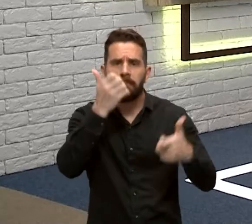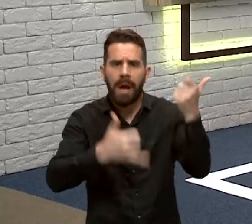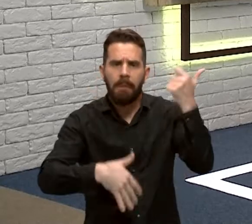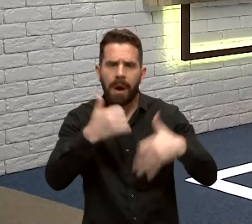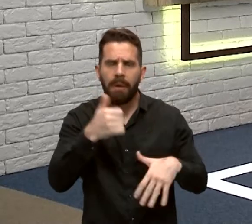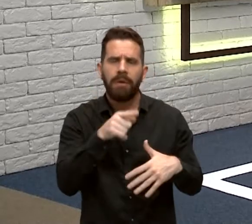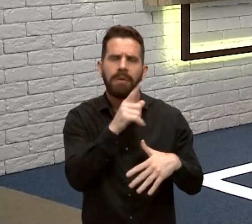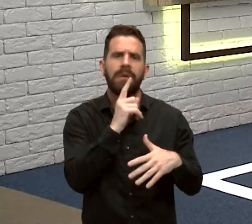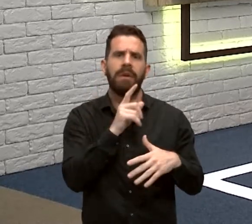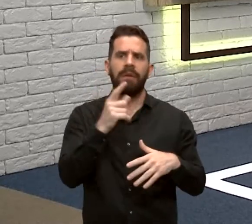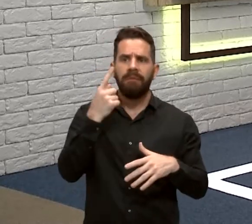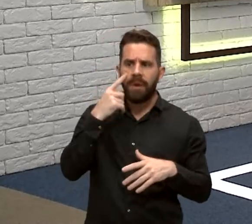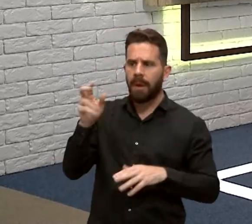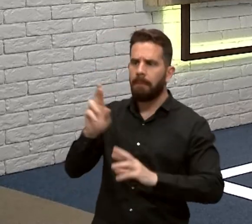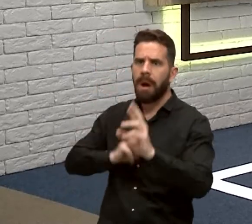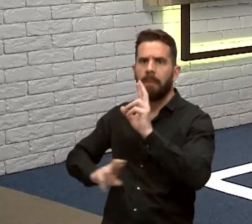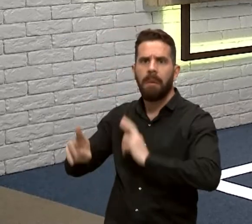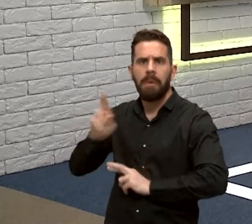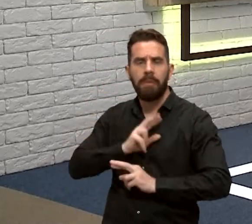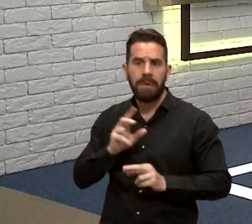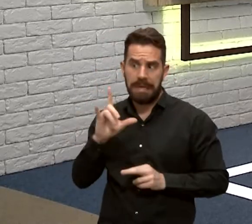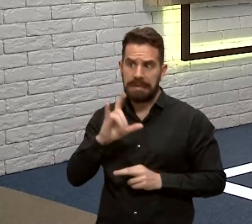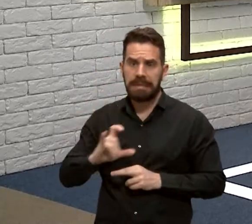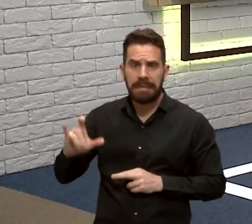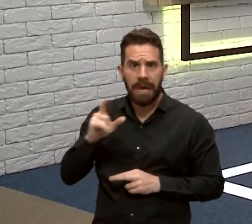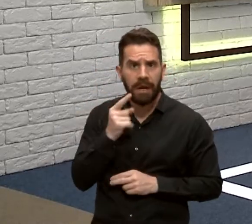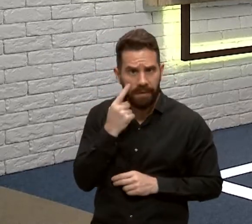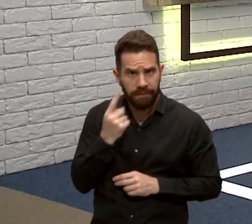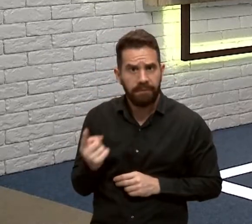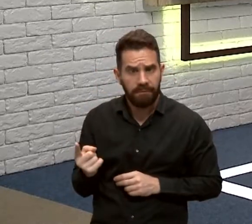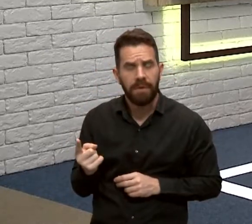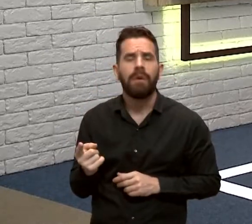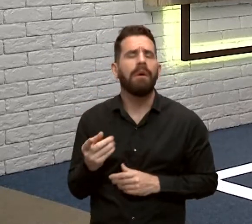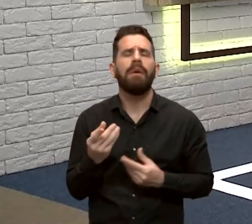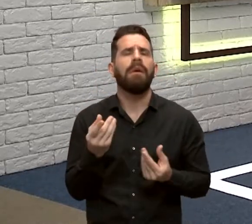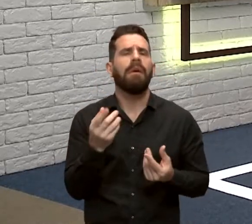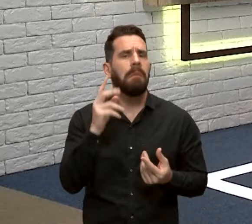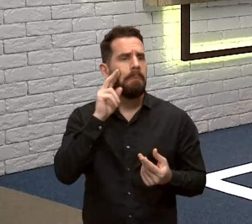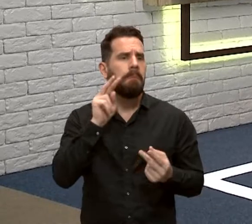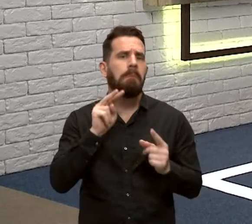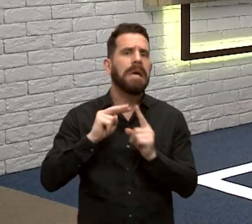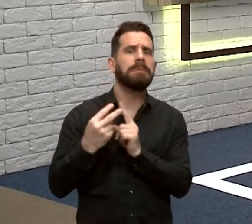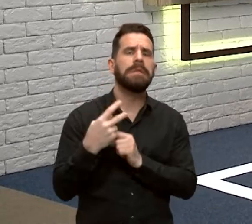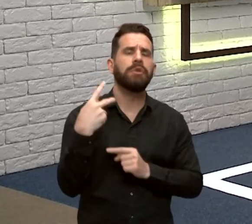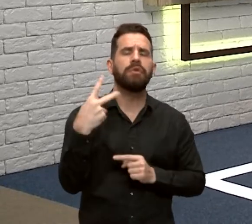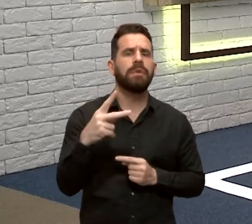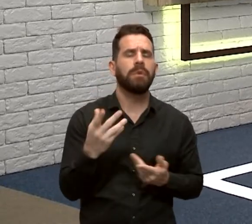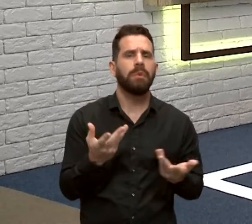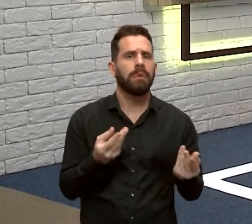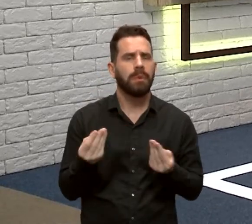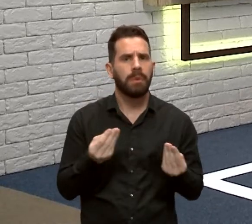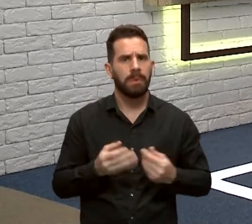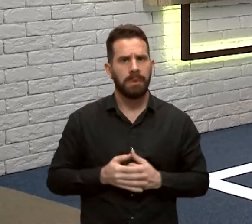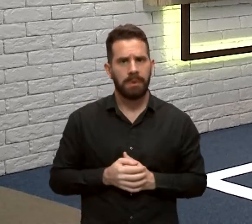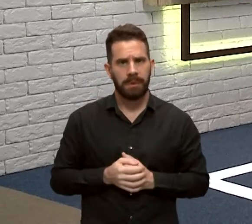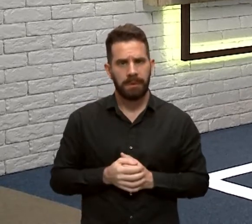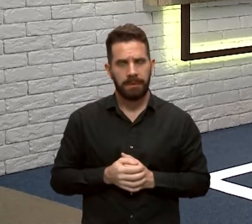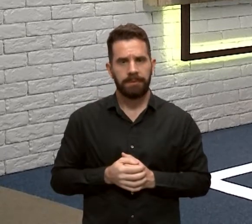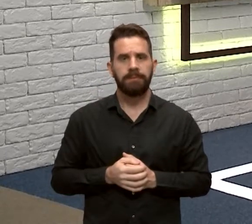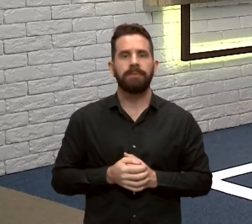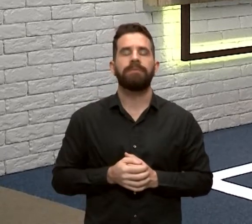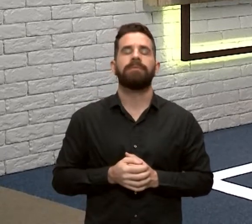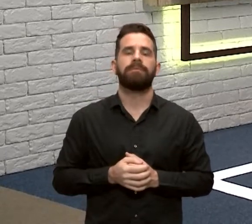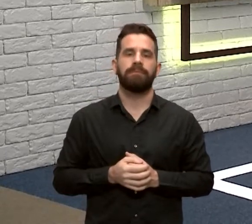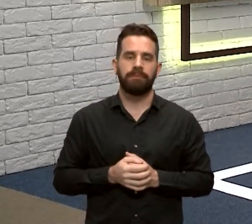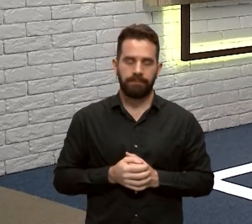esses resultados aí que a gente teve na nossa enquete sobre essas questões. Qual a sua visão sobre isso? Então, Ana,